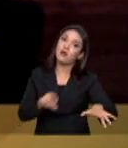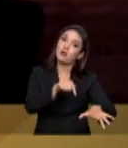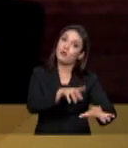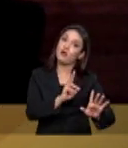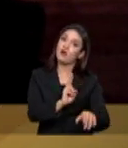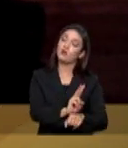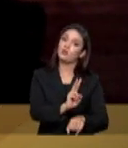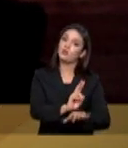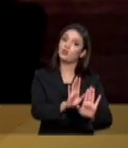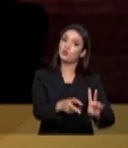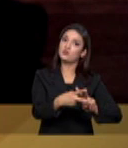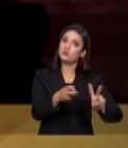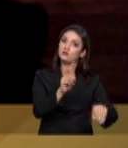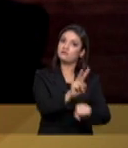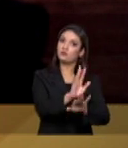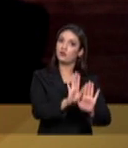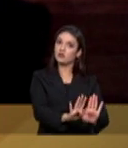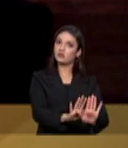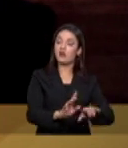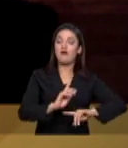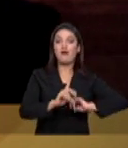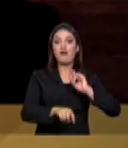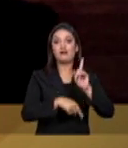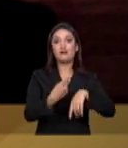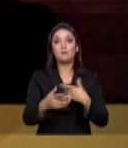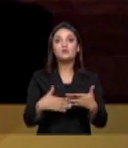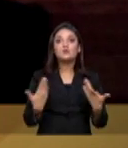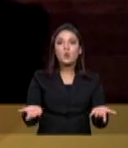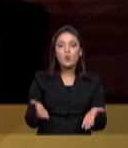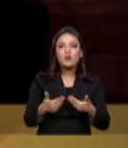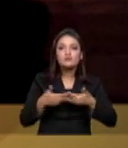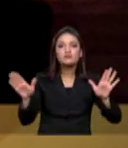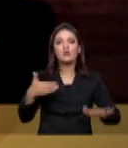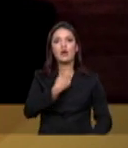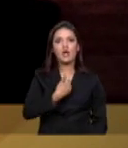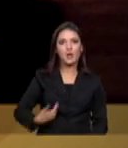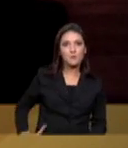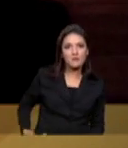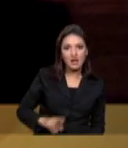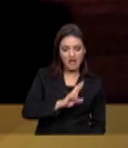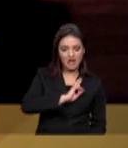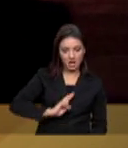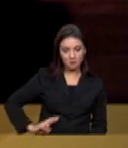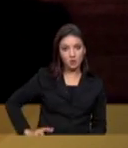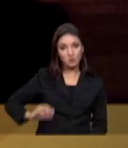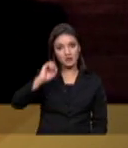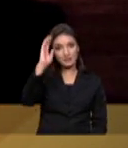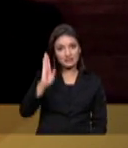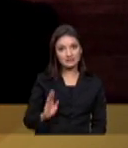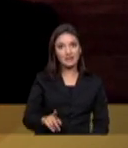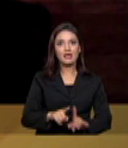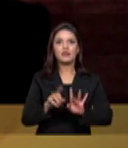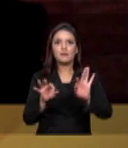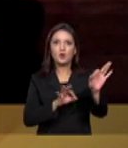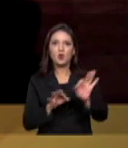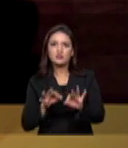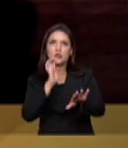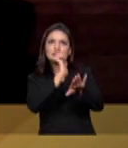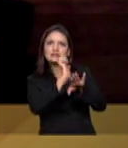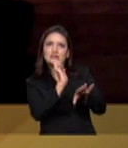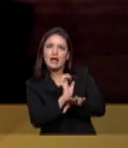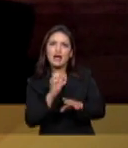ao ensejo da inauguração da república brasileira e da organização no sistema federativo